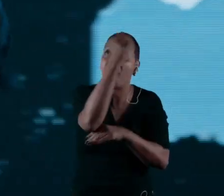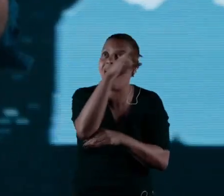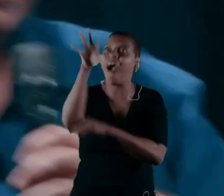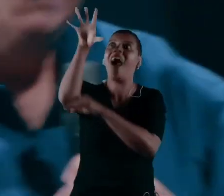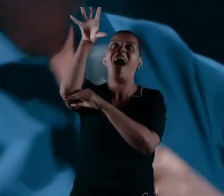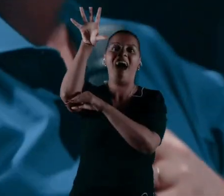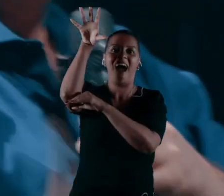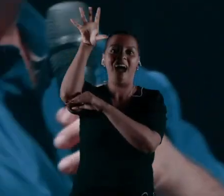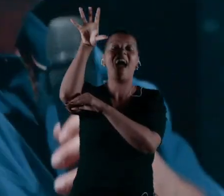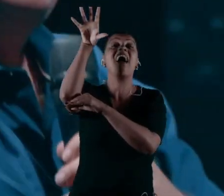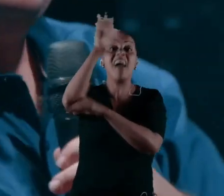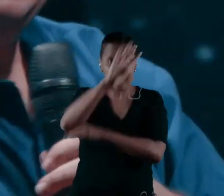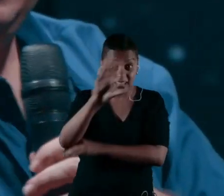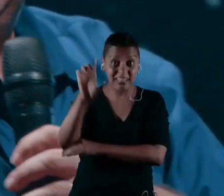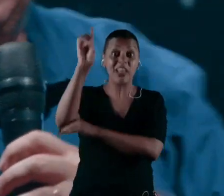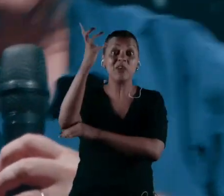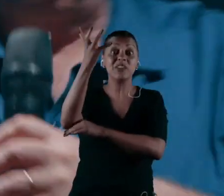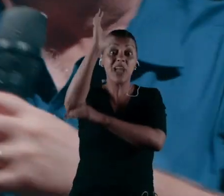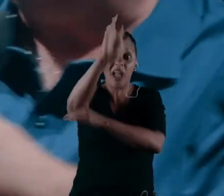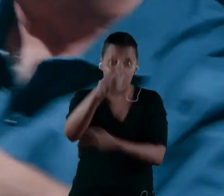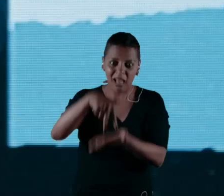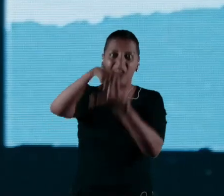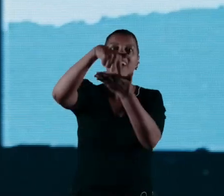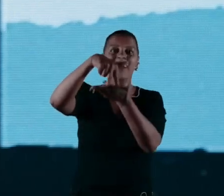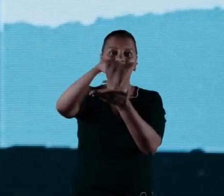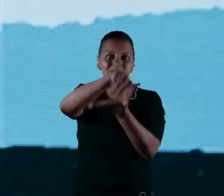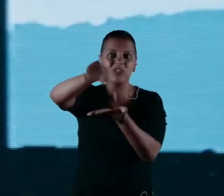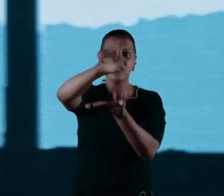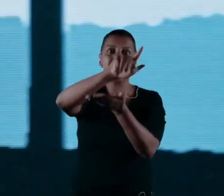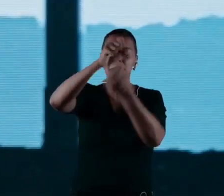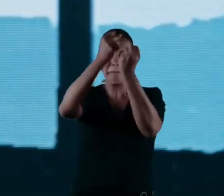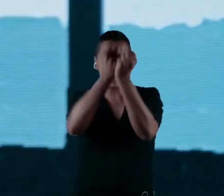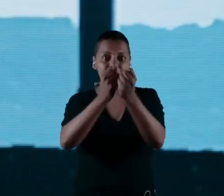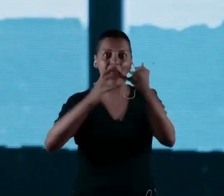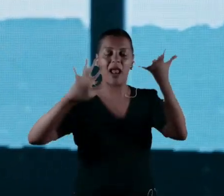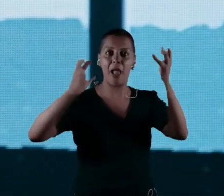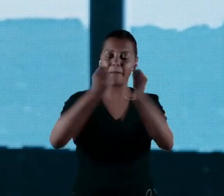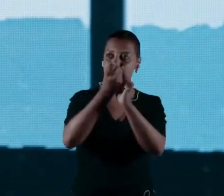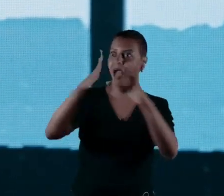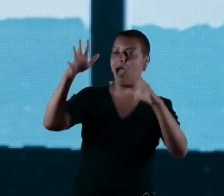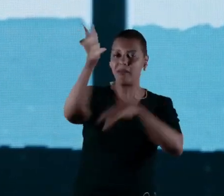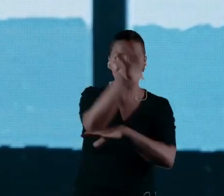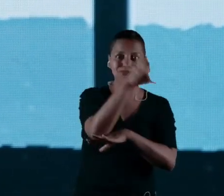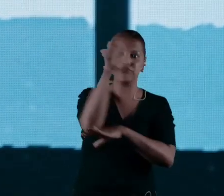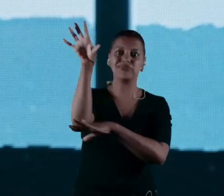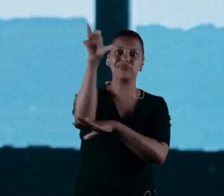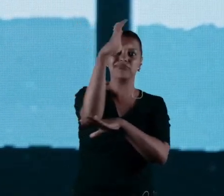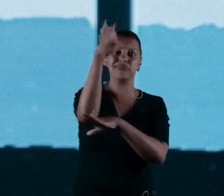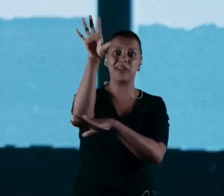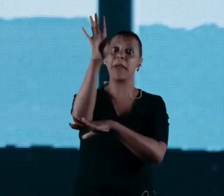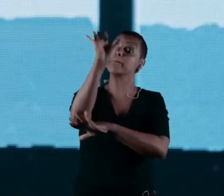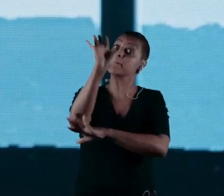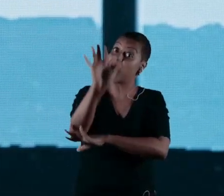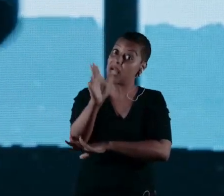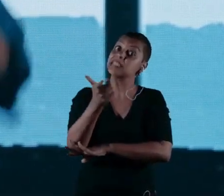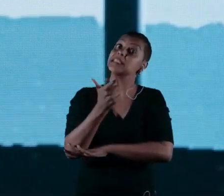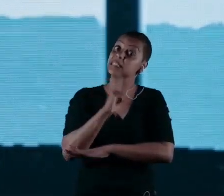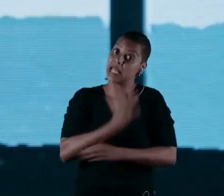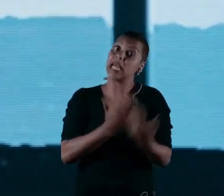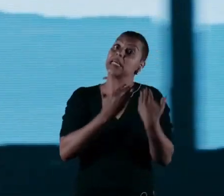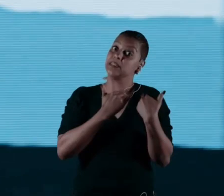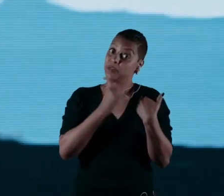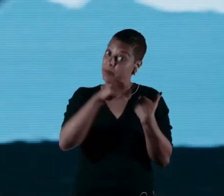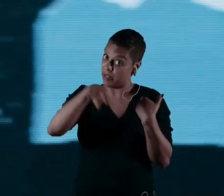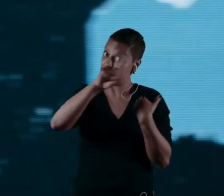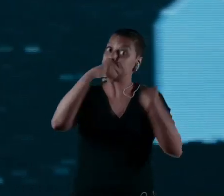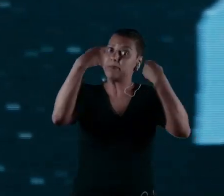Deus quer te levantar. Deus quer que a tua luz brilhe. Mas, querido, o preço a pagar é esse. Abrace